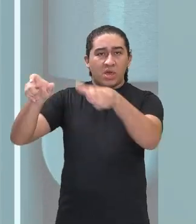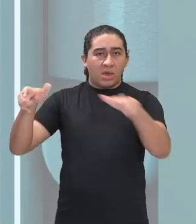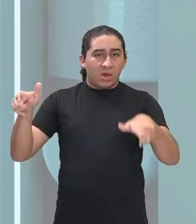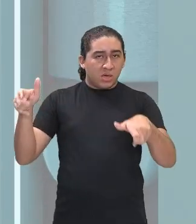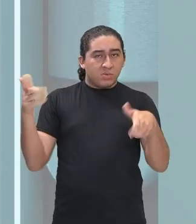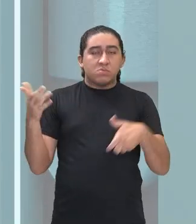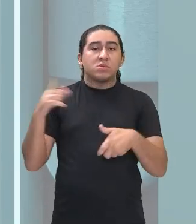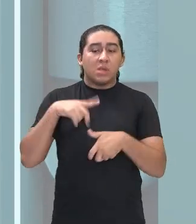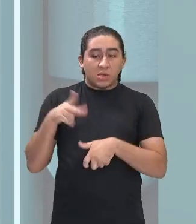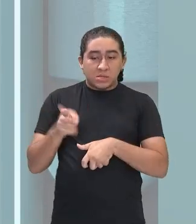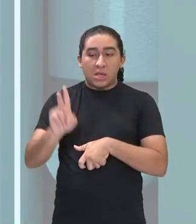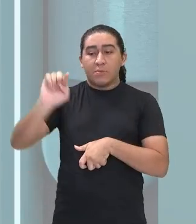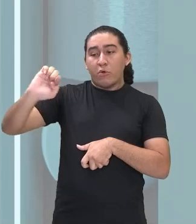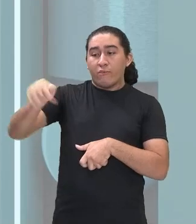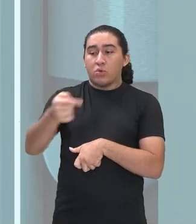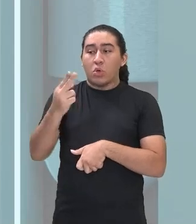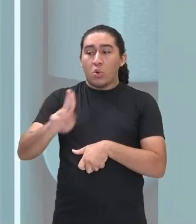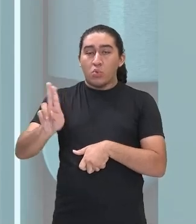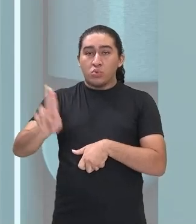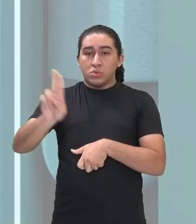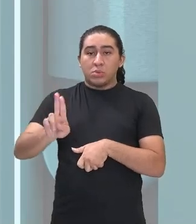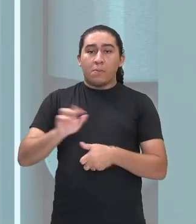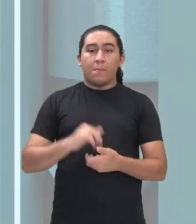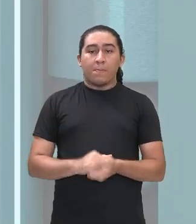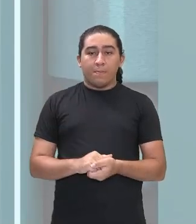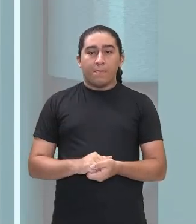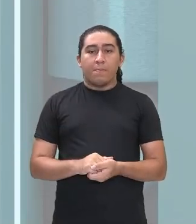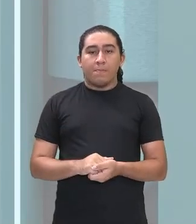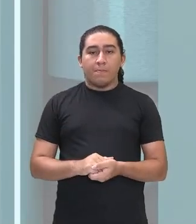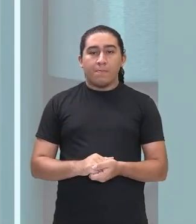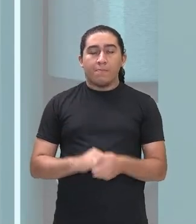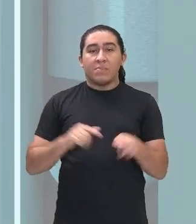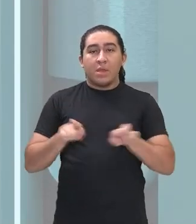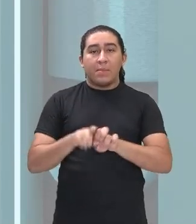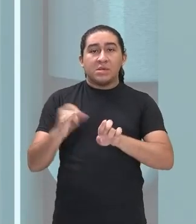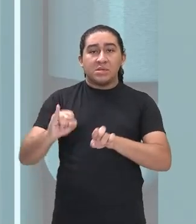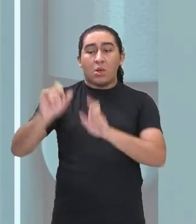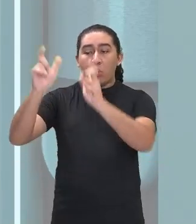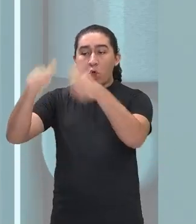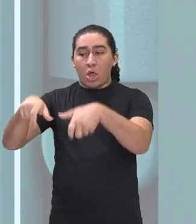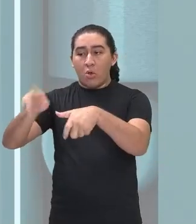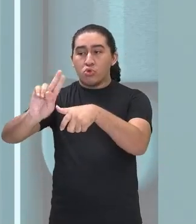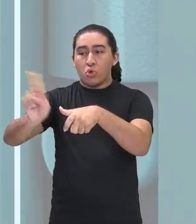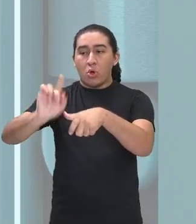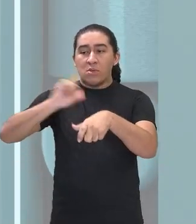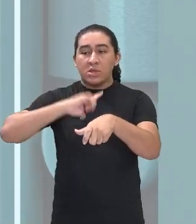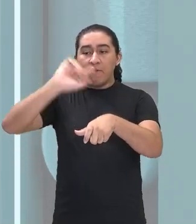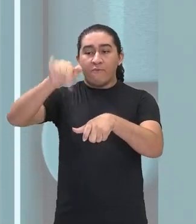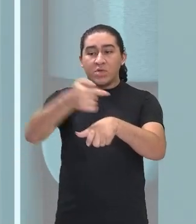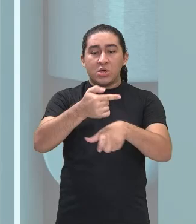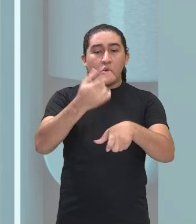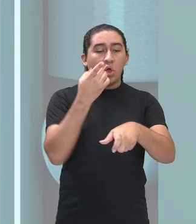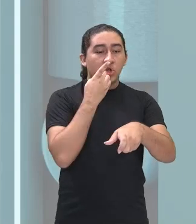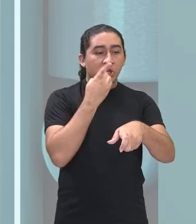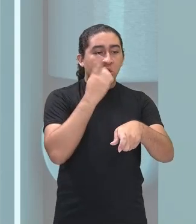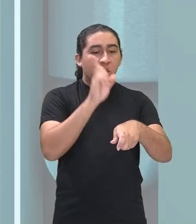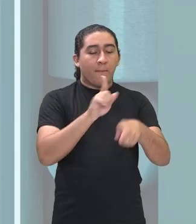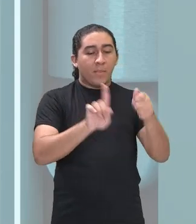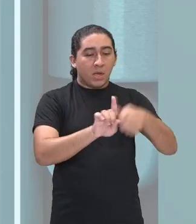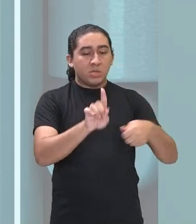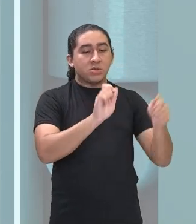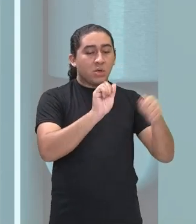alguém, sempre utilizar a vírgula, né? Marcar o local, separar o local das datas, quando você